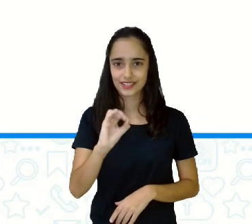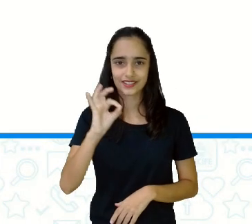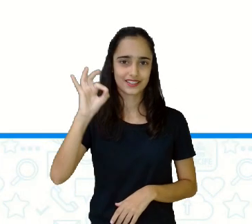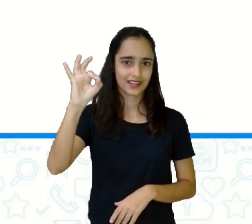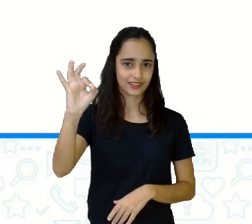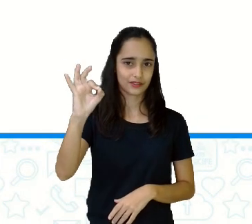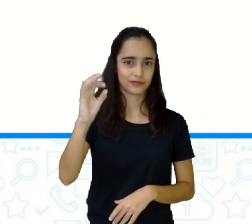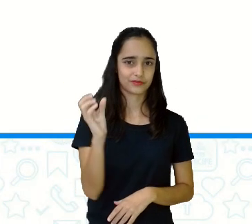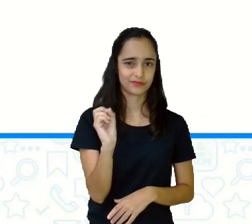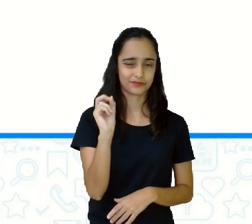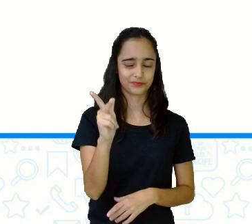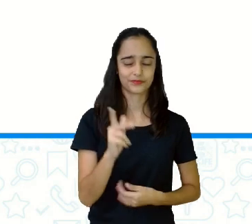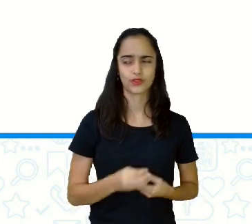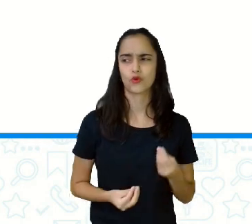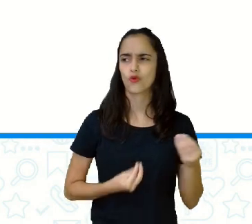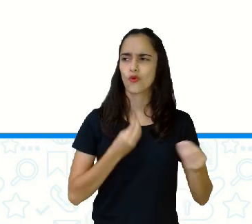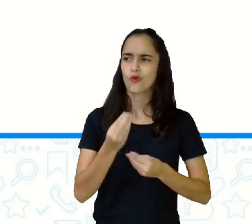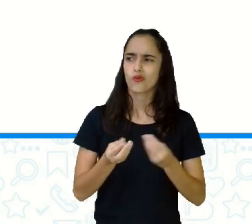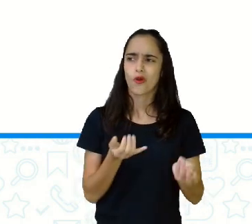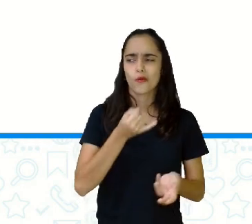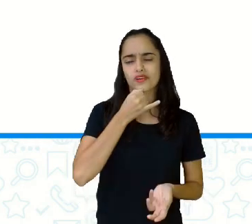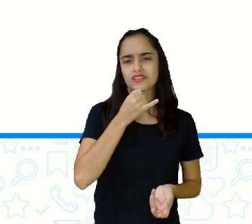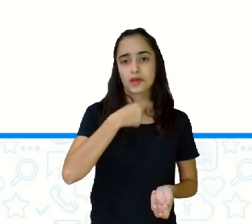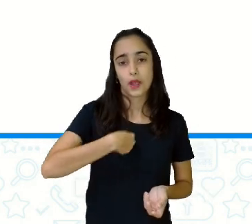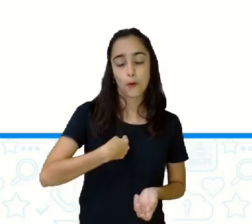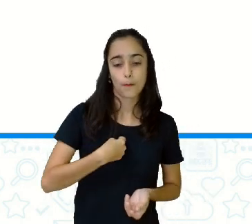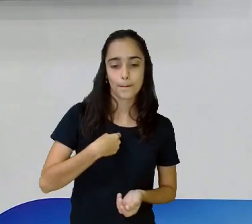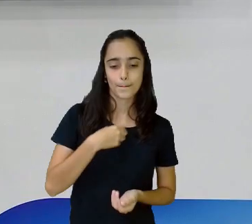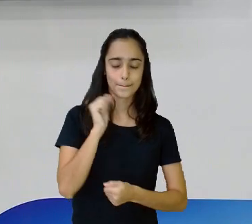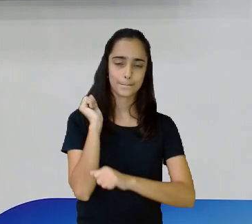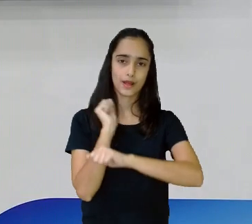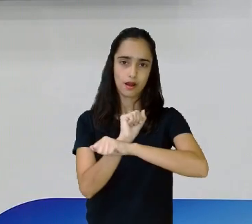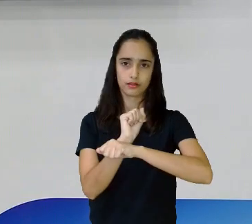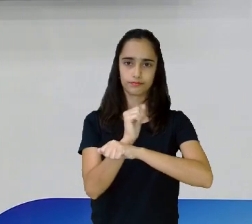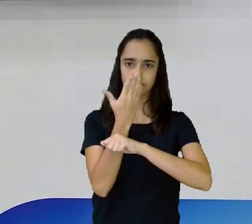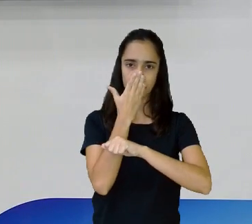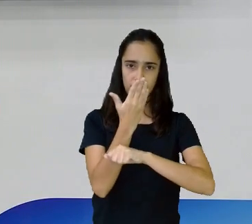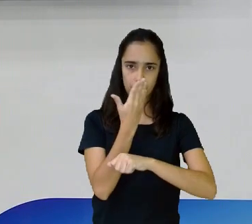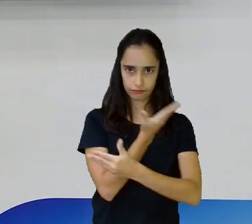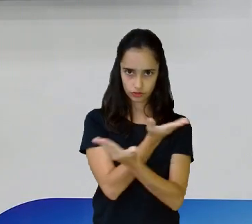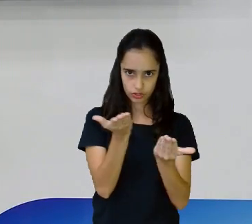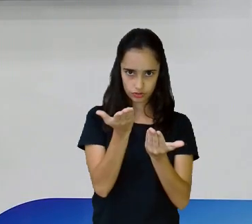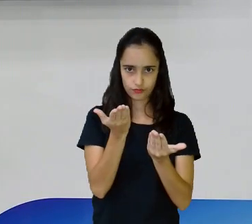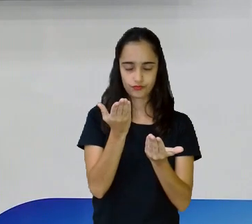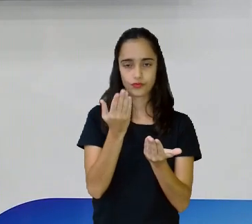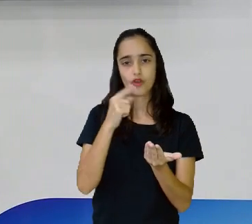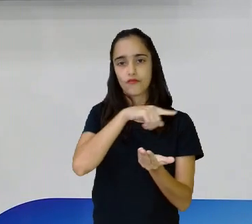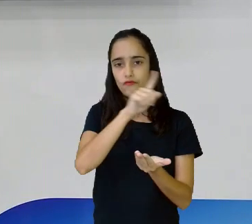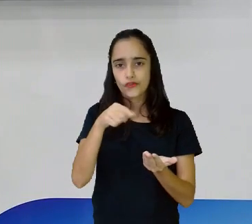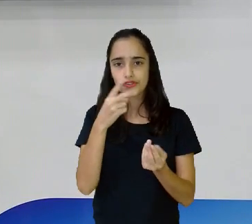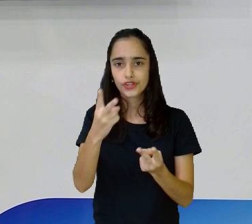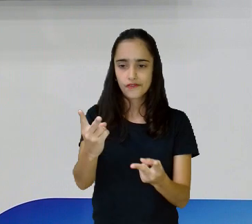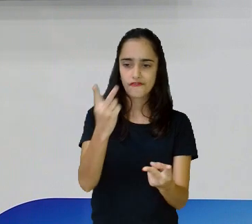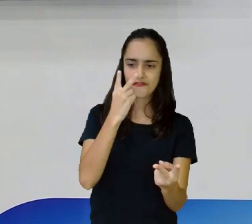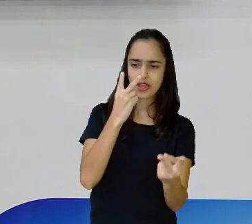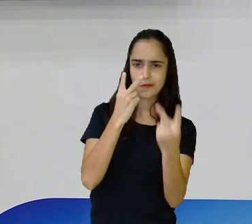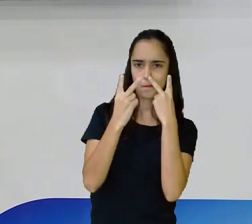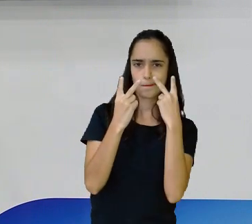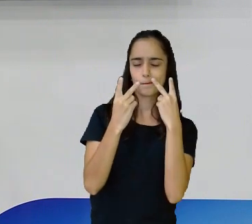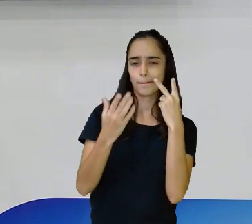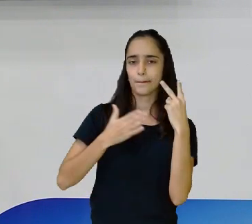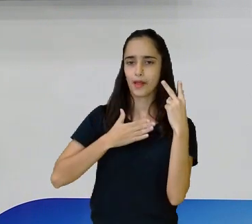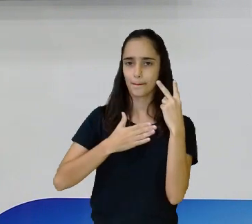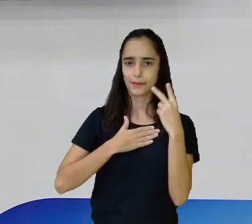360 graus. É como se fosse assim, é como se eu tivesse parado na sua frente, eu estou olhando para você, agora você está me vendo na TV, está me